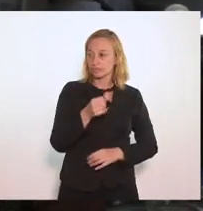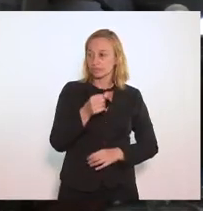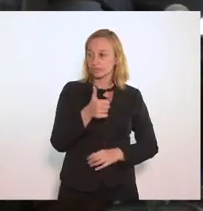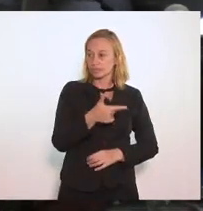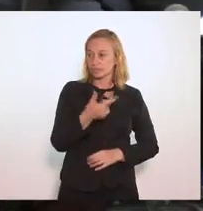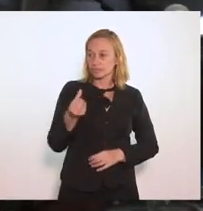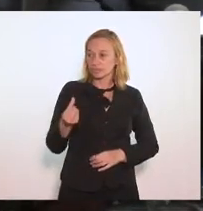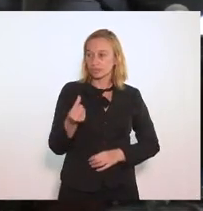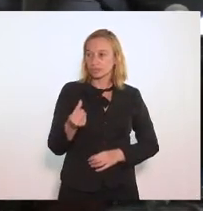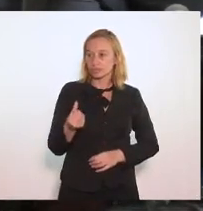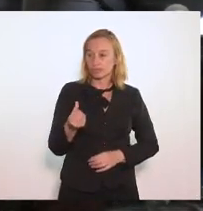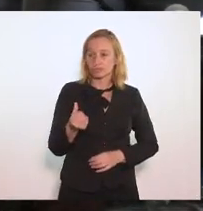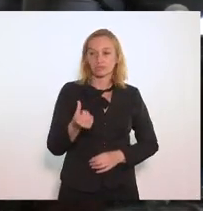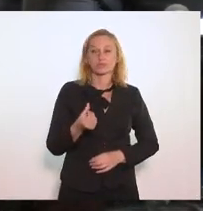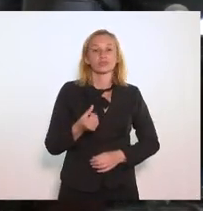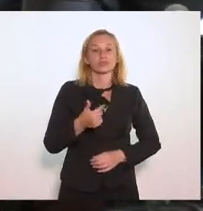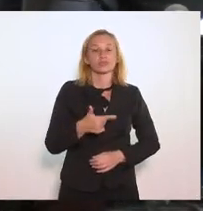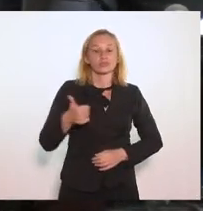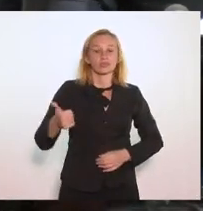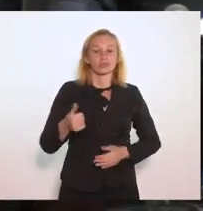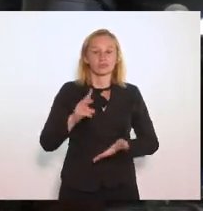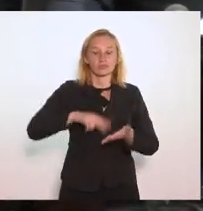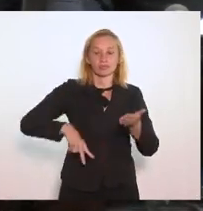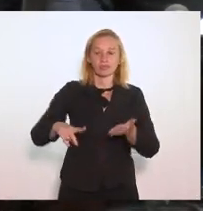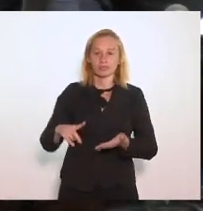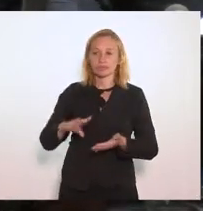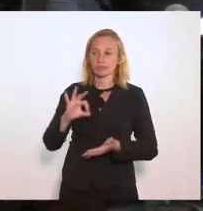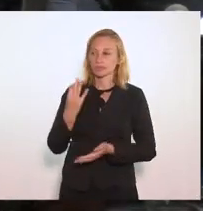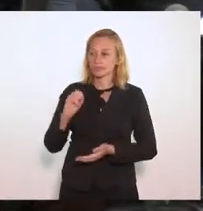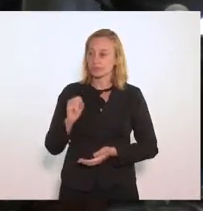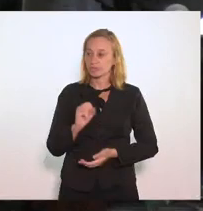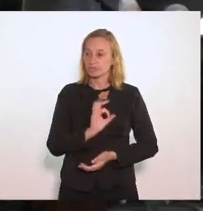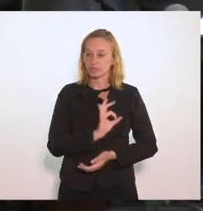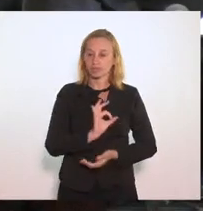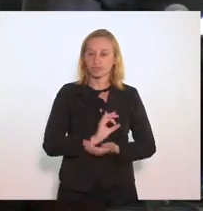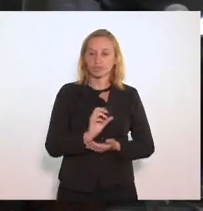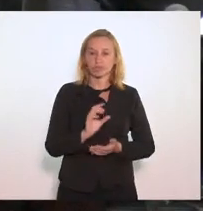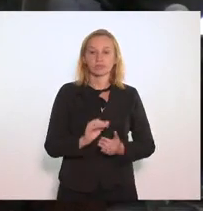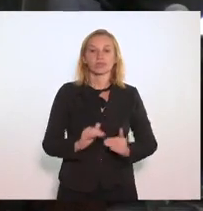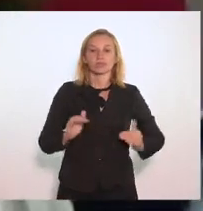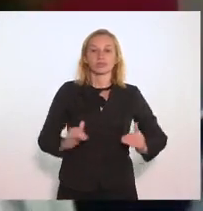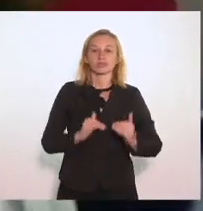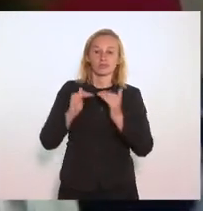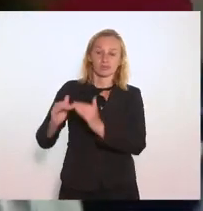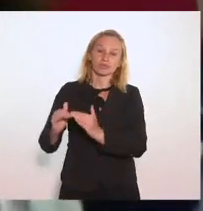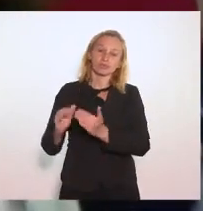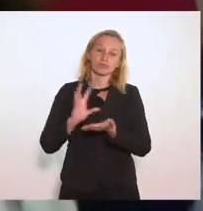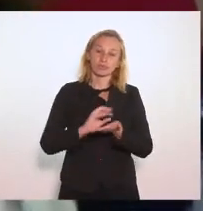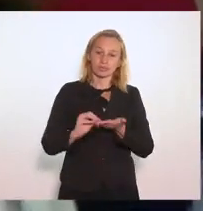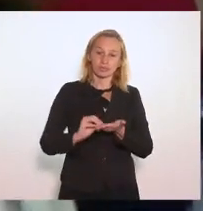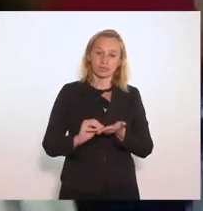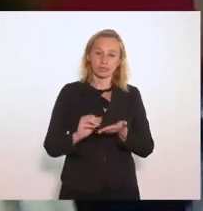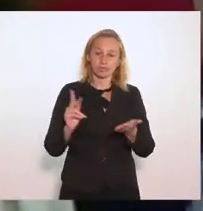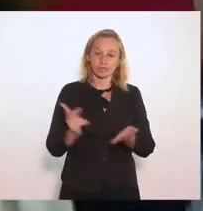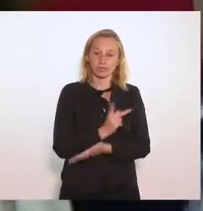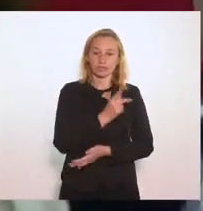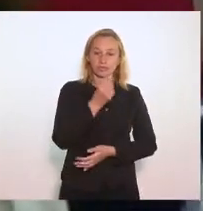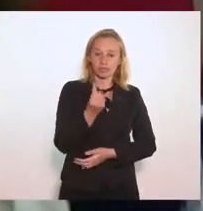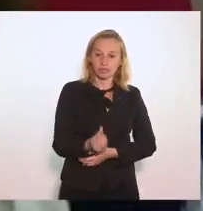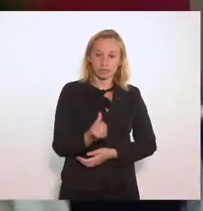presidência Convida a deputada Marta Rocha Fazer a leitura Da ata Da sessão anterior A ata reflete A exatidão O ocorrido Na